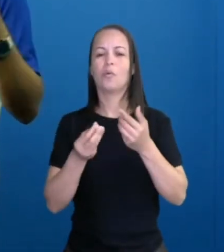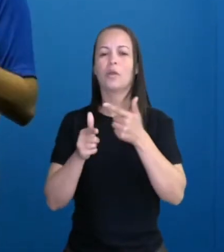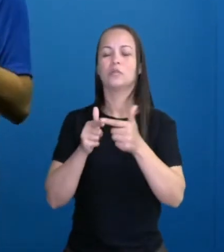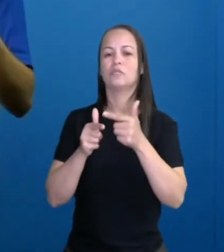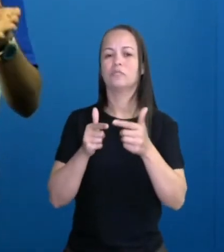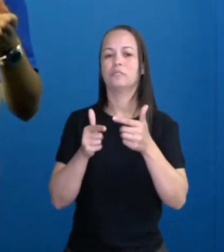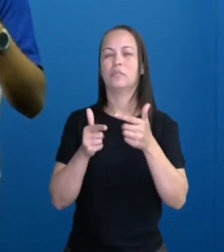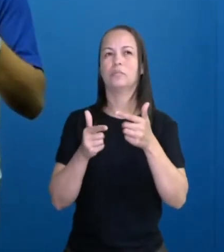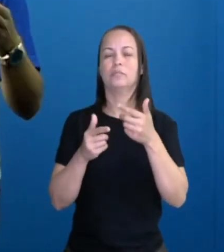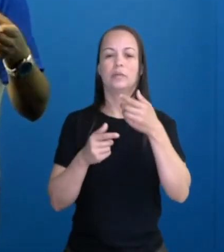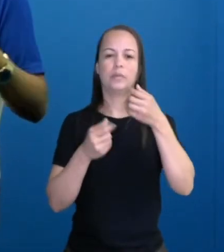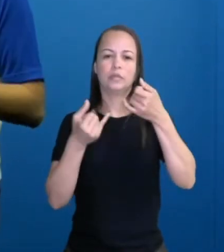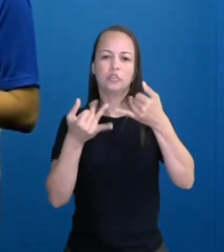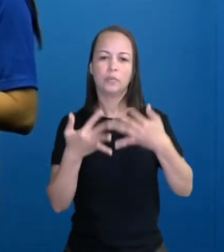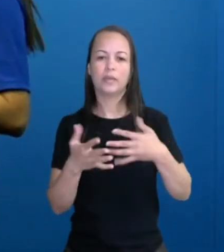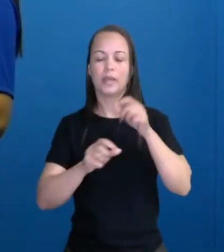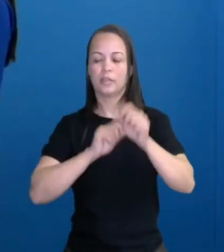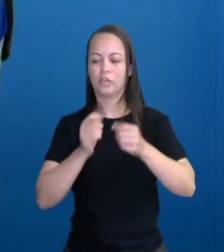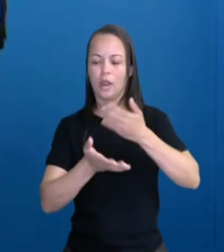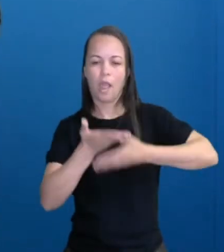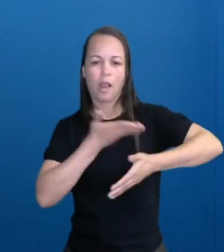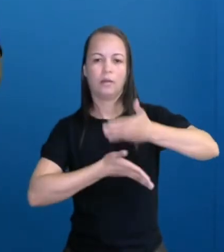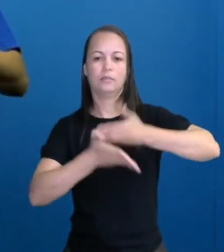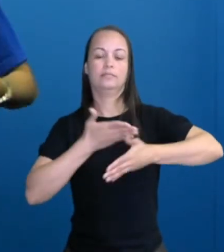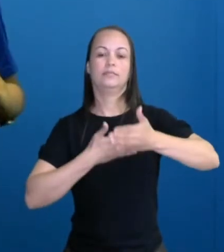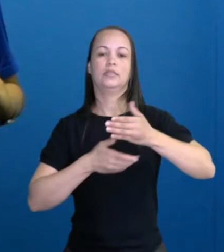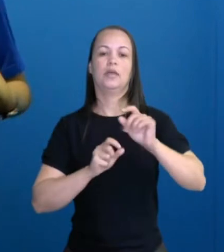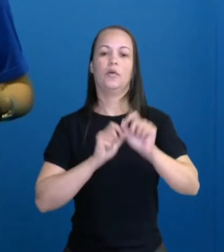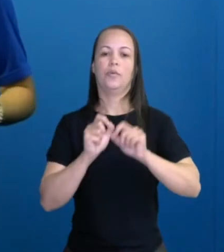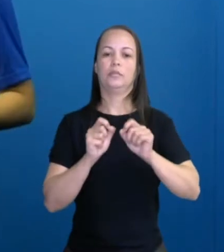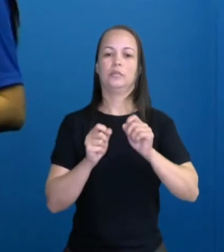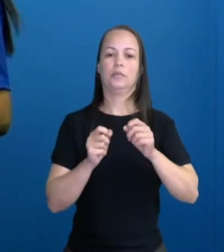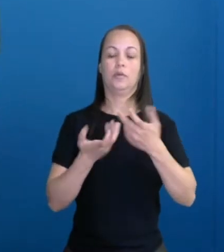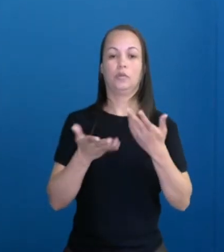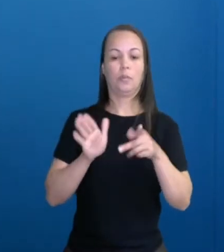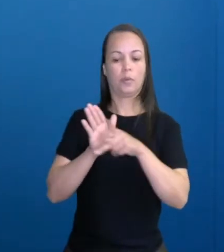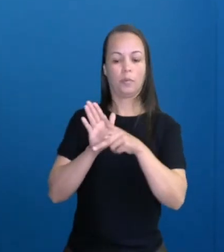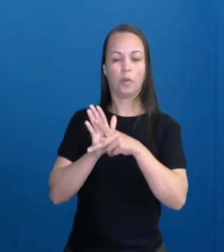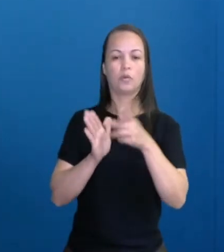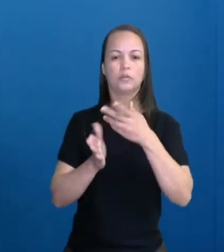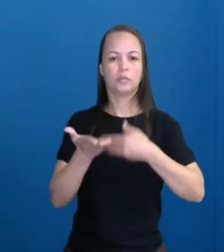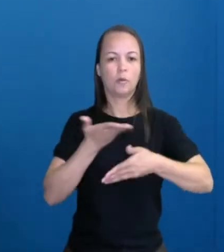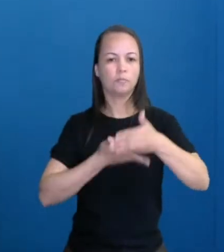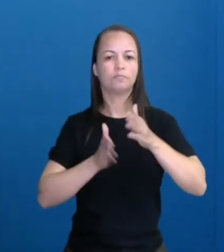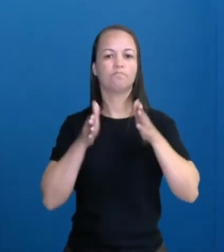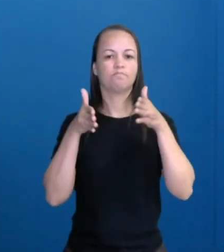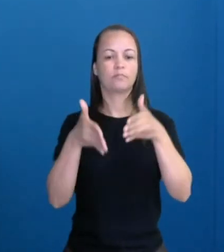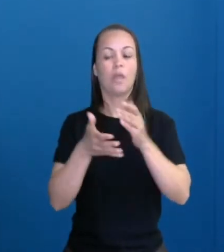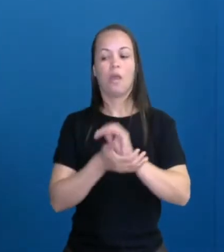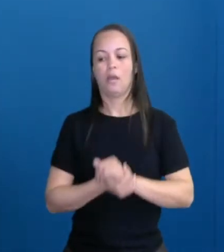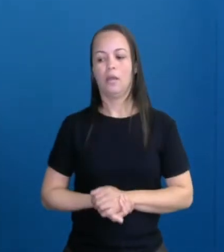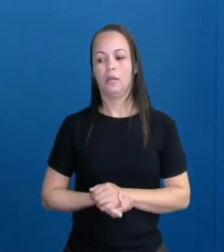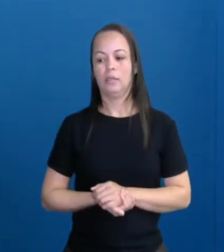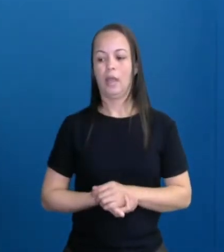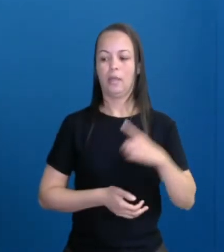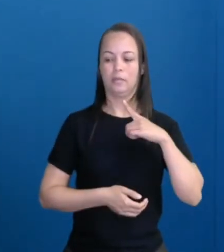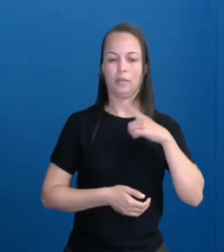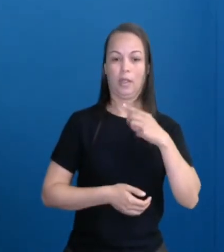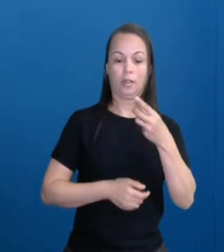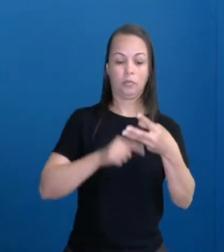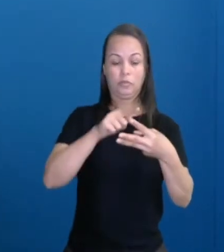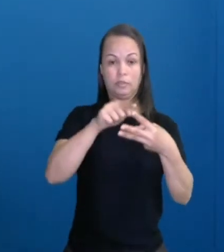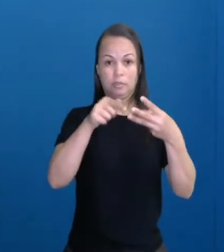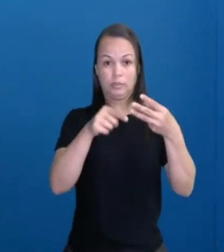problemas de grandezas relacionadas diretamente ou inversamente proporcionais? Então, nós temos aqui 6